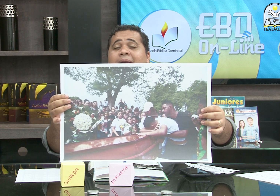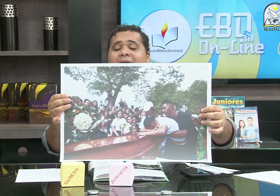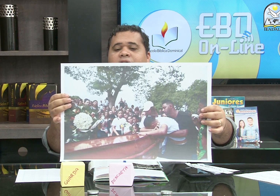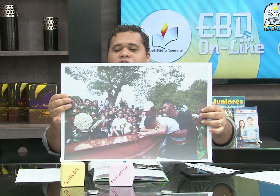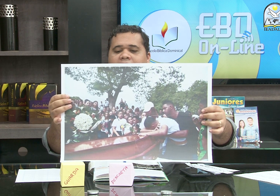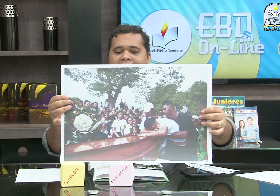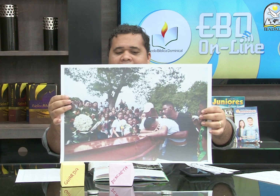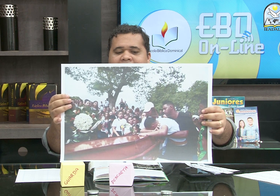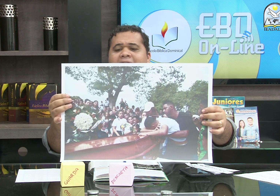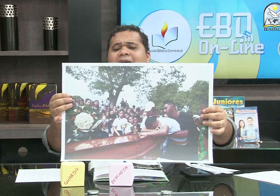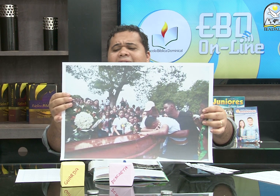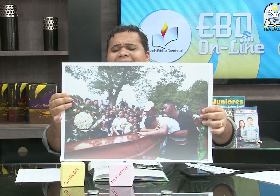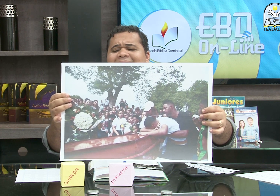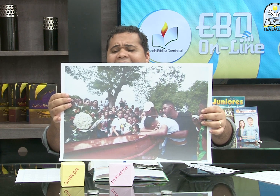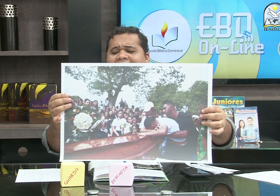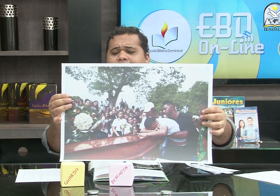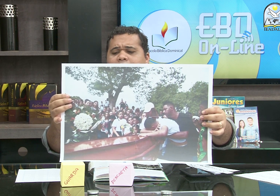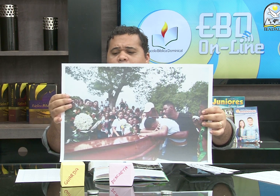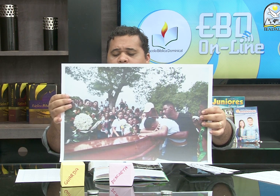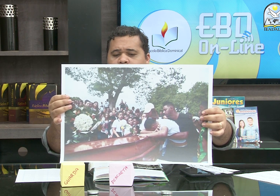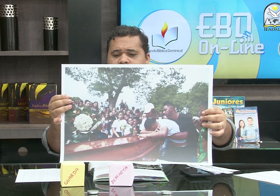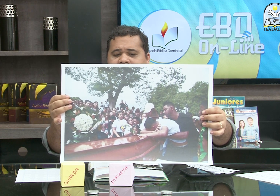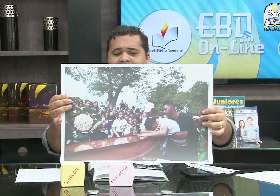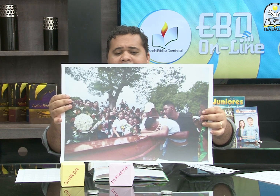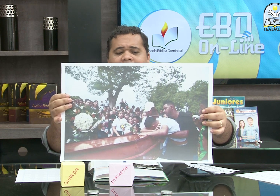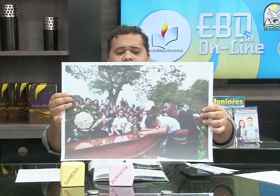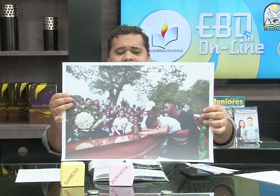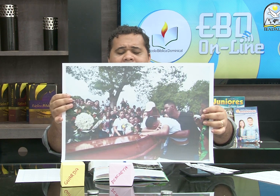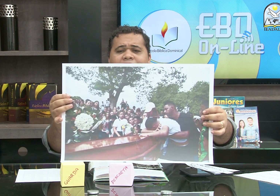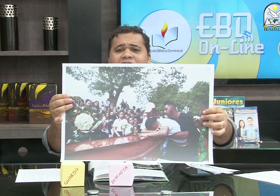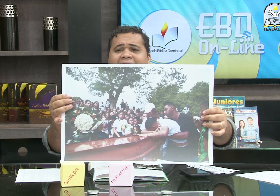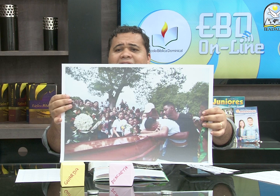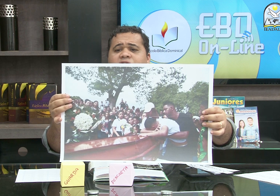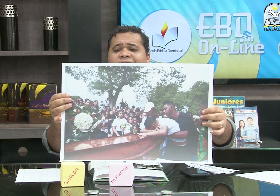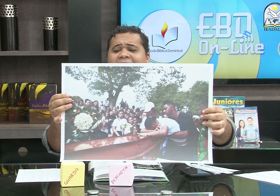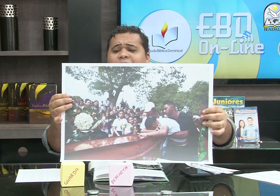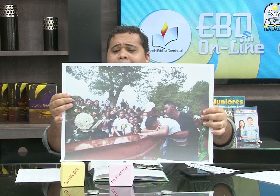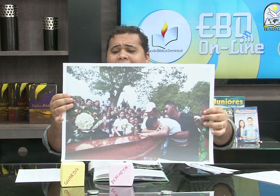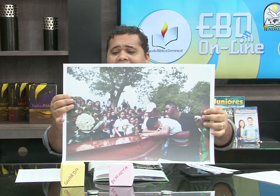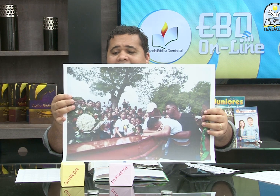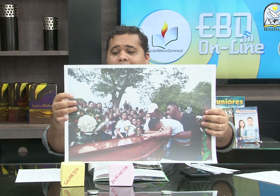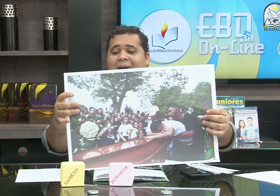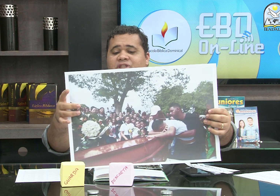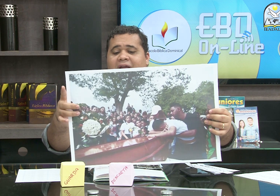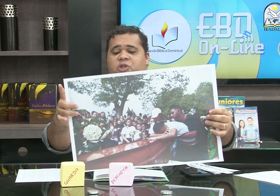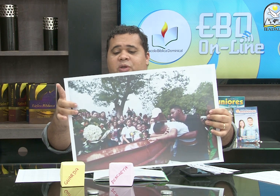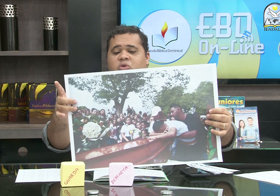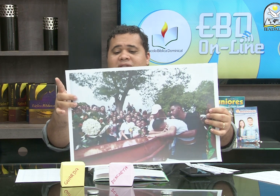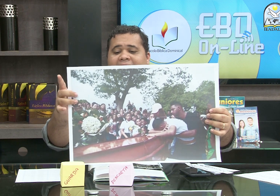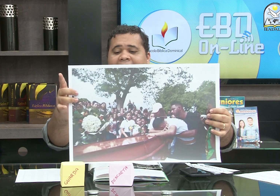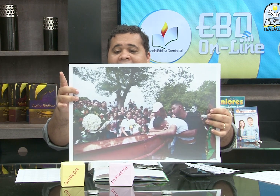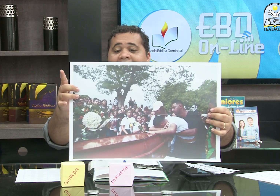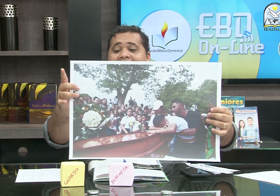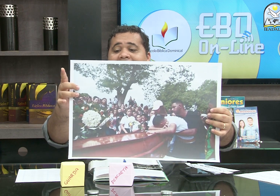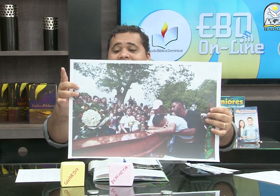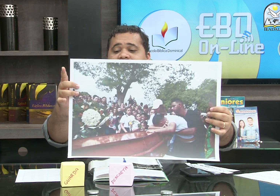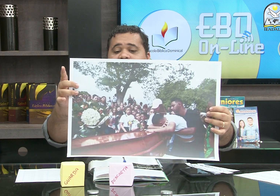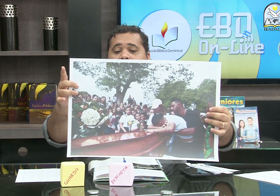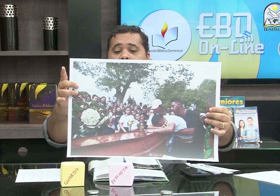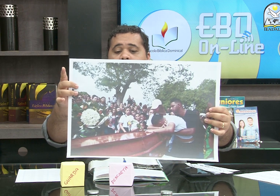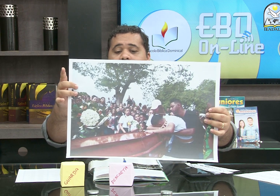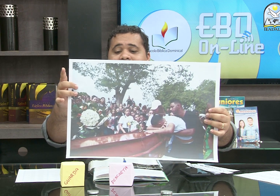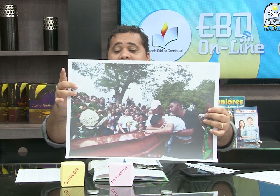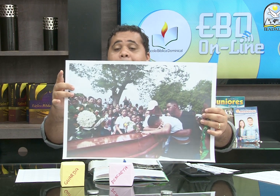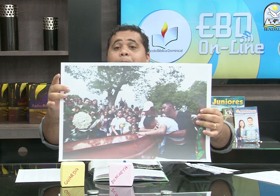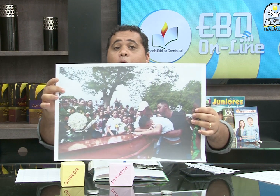Extrema tristeza extrema angústia né está aqui sofrendo a perda mas tem as pessoas aqui que